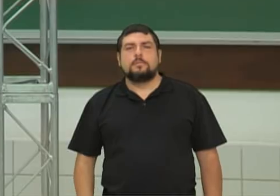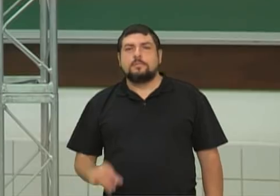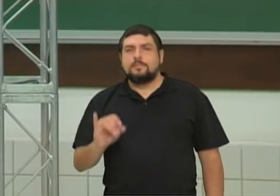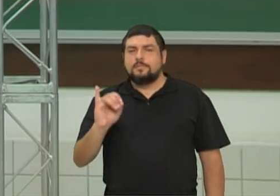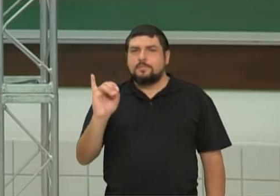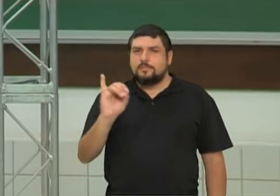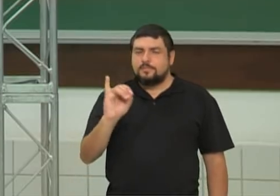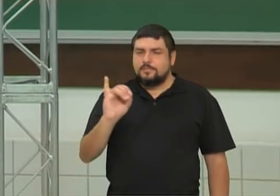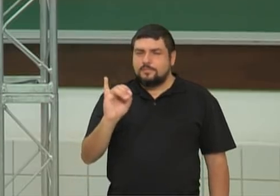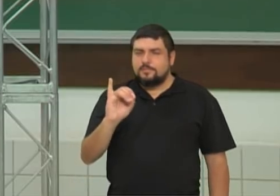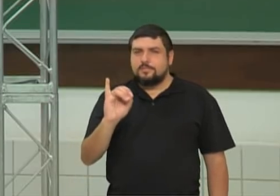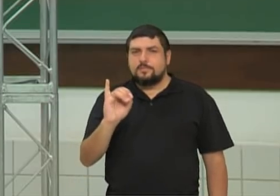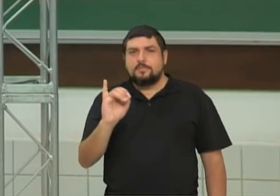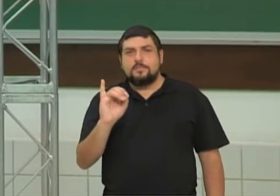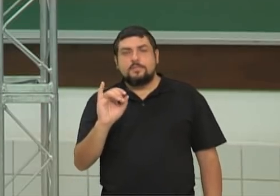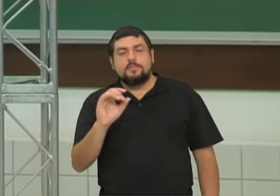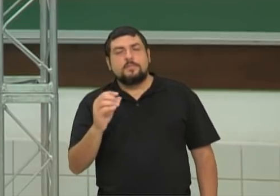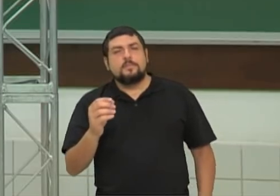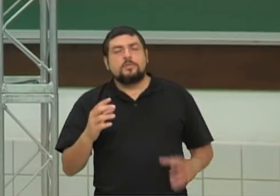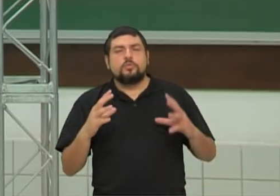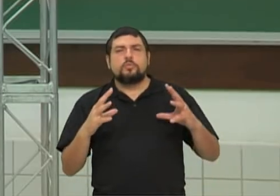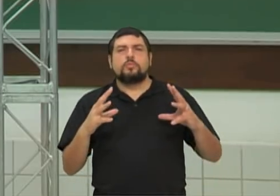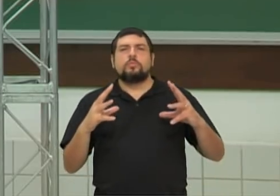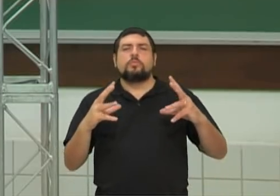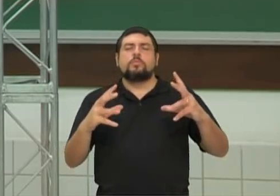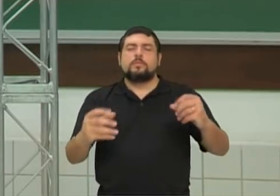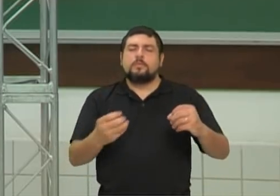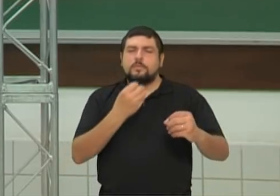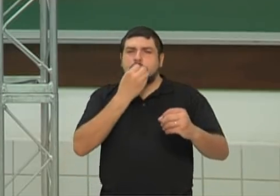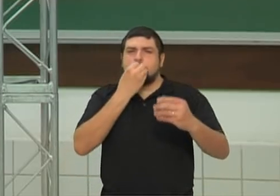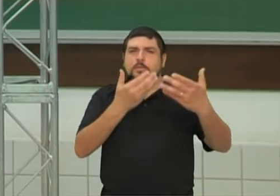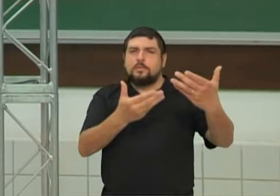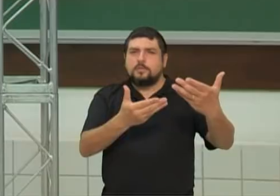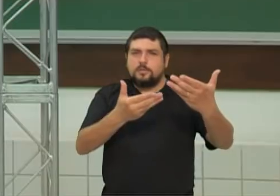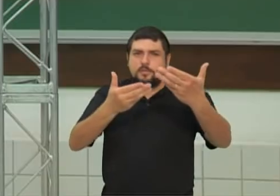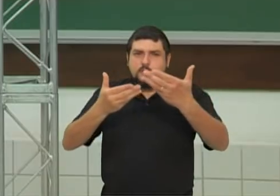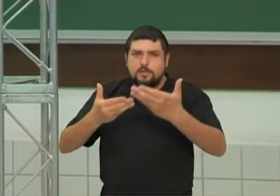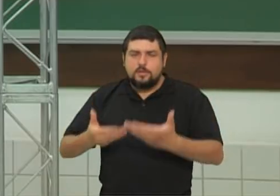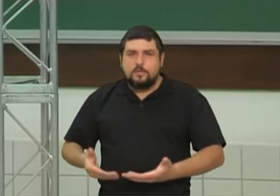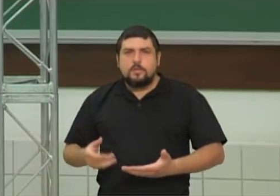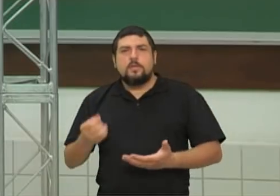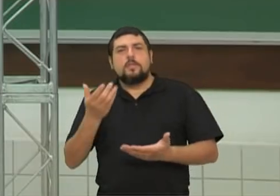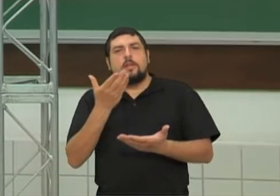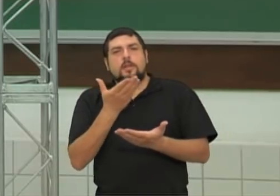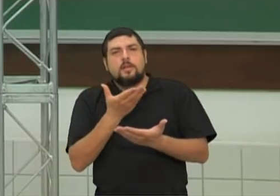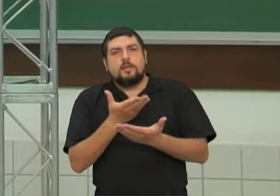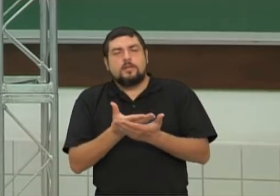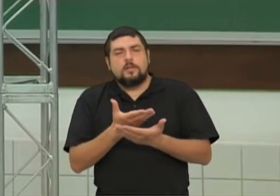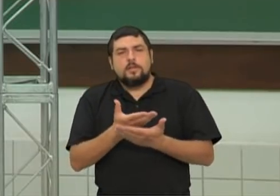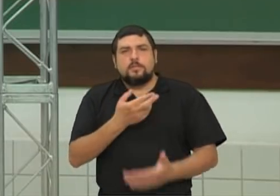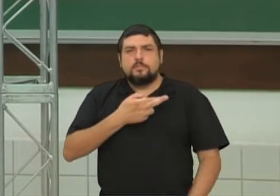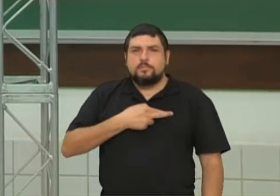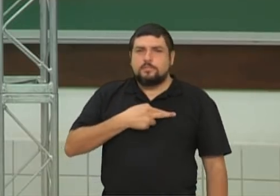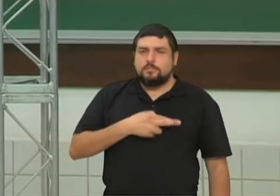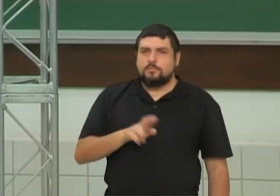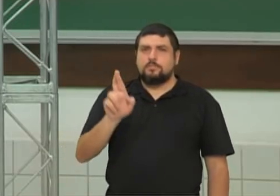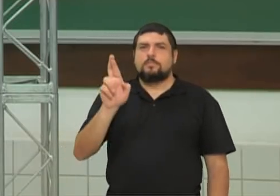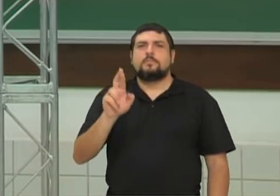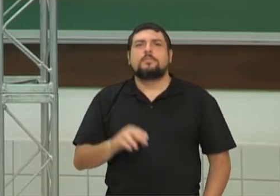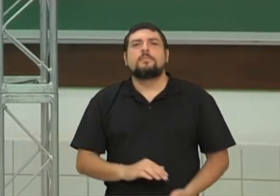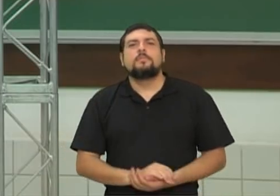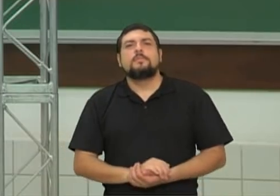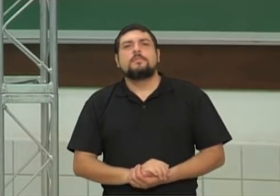Olá! Sejam todos e todas muito bem-vindos e bem-vindas a mais uma aula de ensino